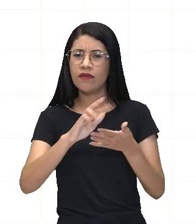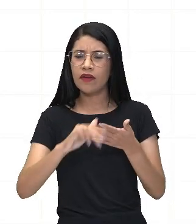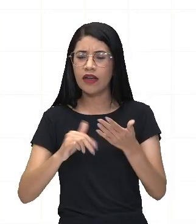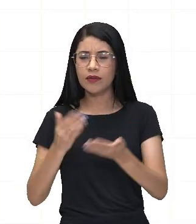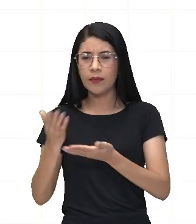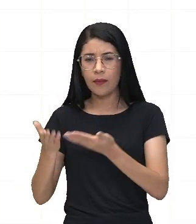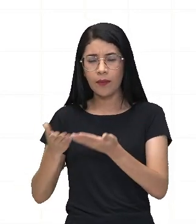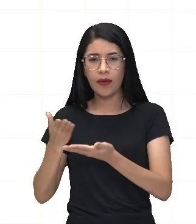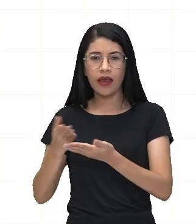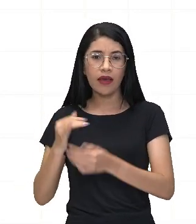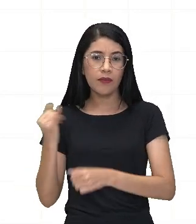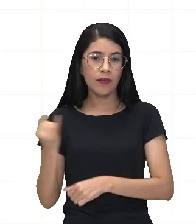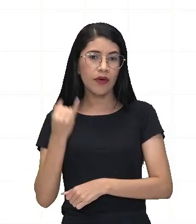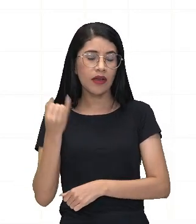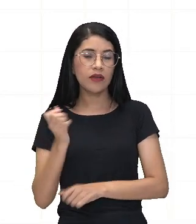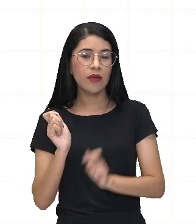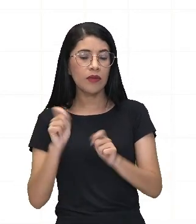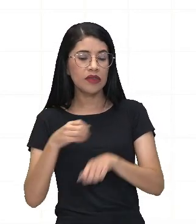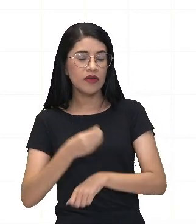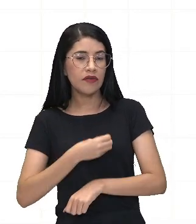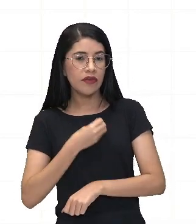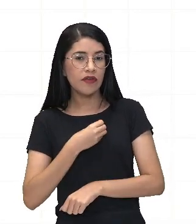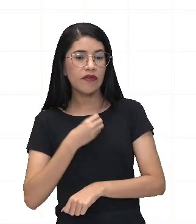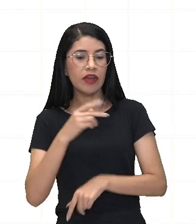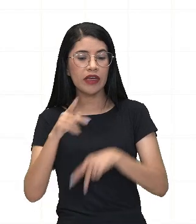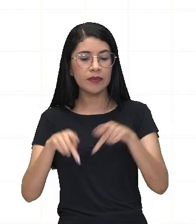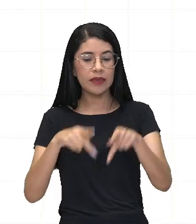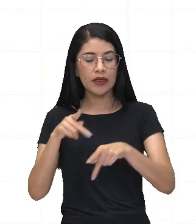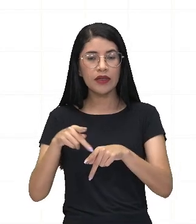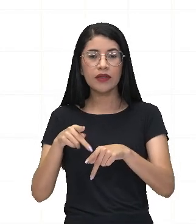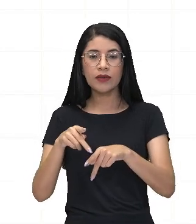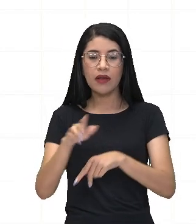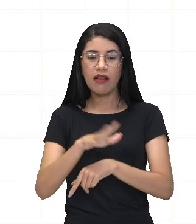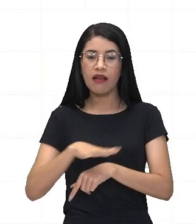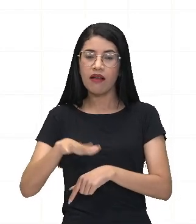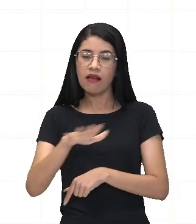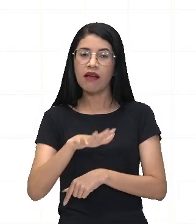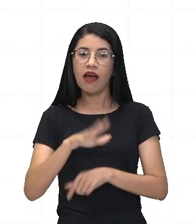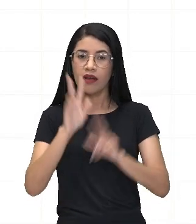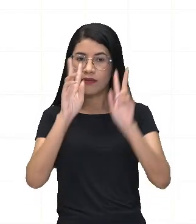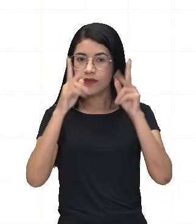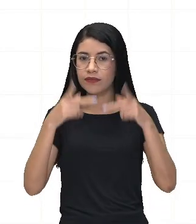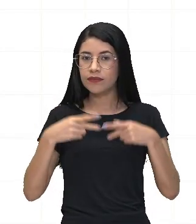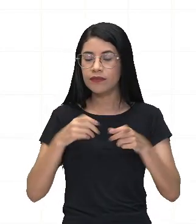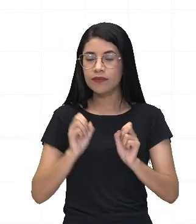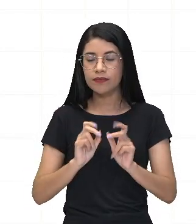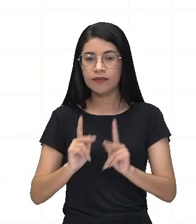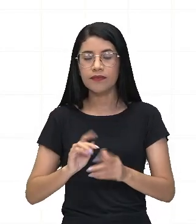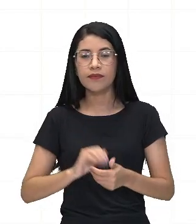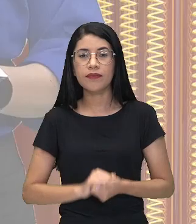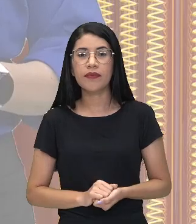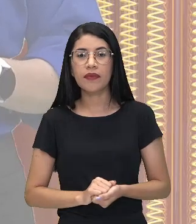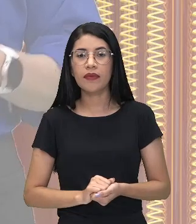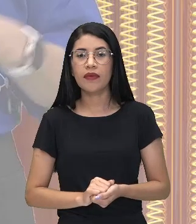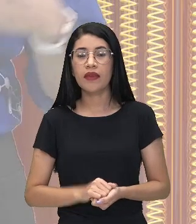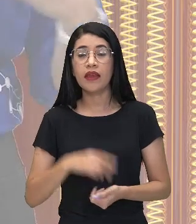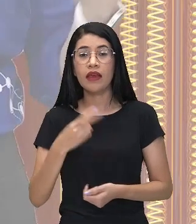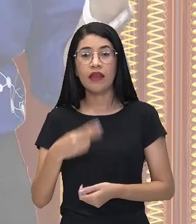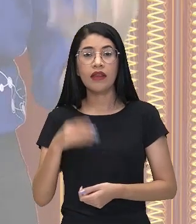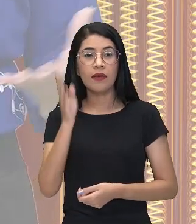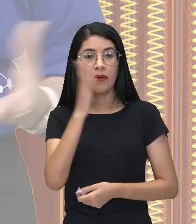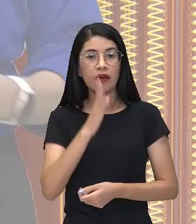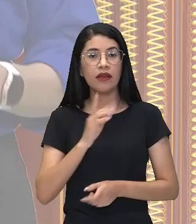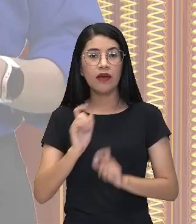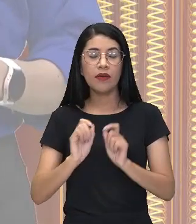essenciais à sobrevivência das populações humanas. Então, o nosso Brasil, ele